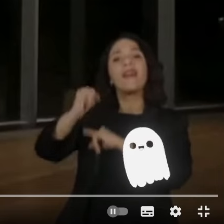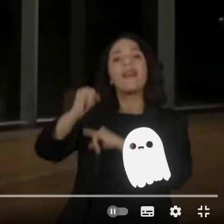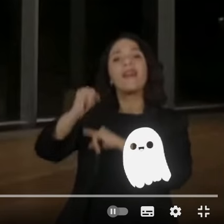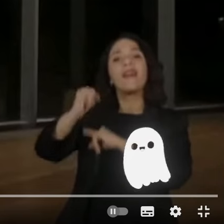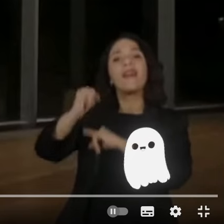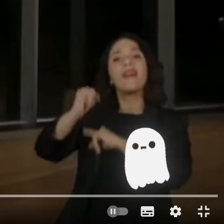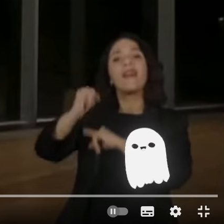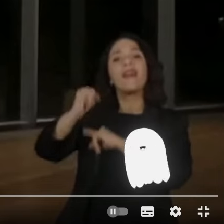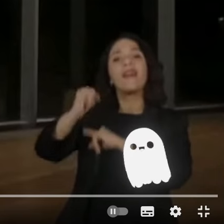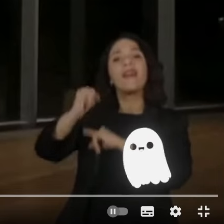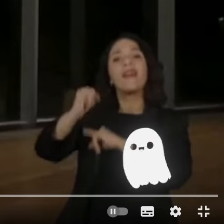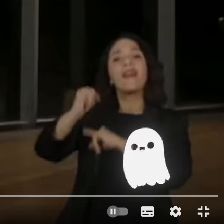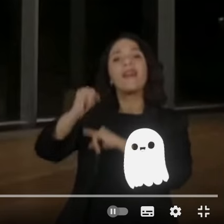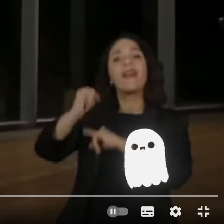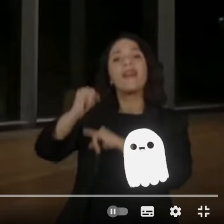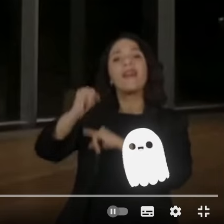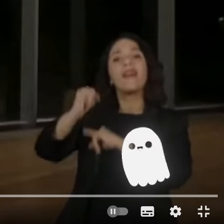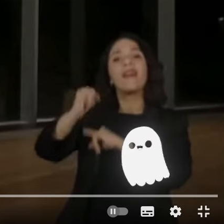muita gente me ajudou